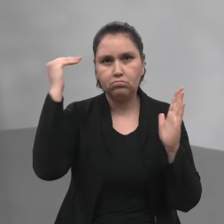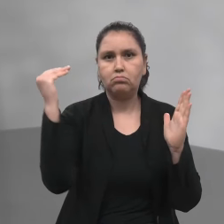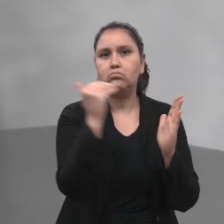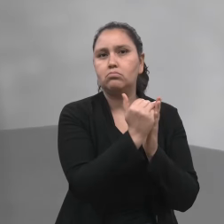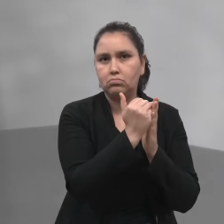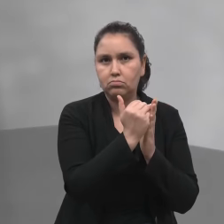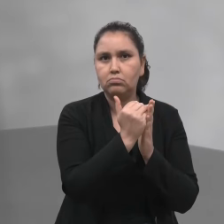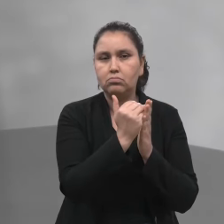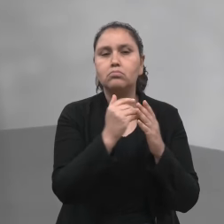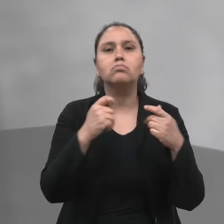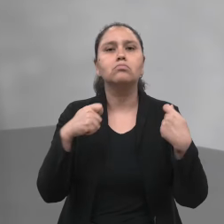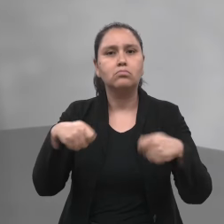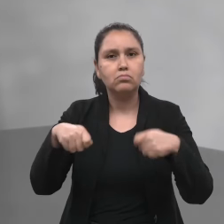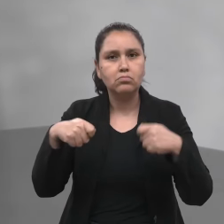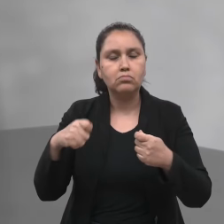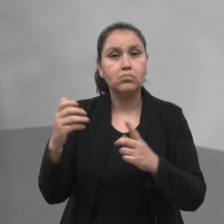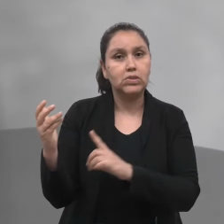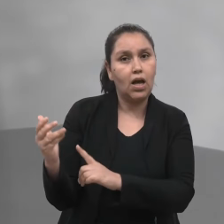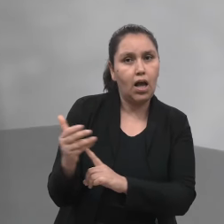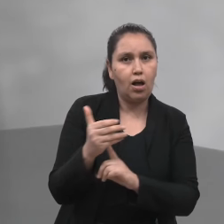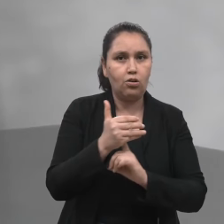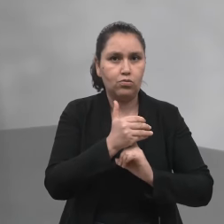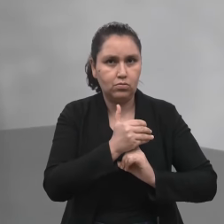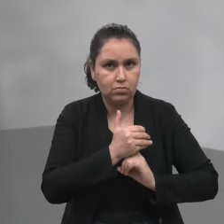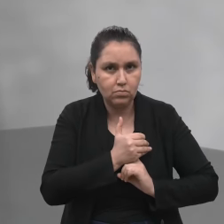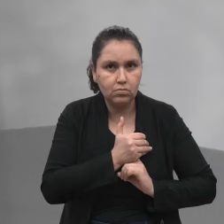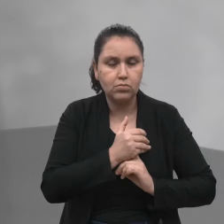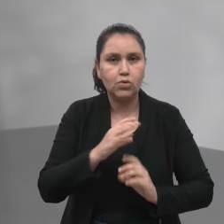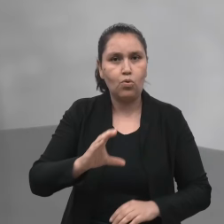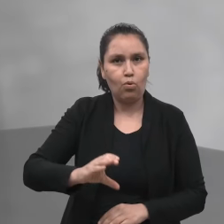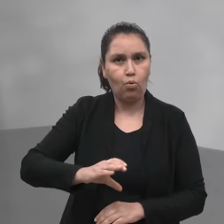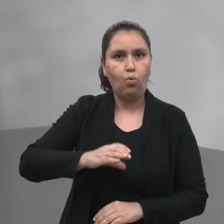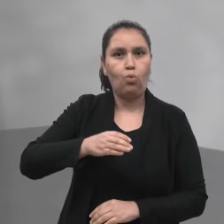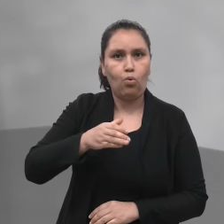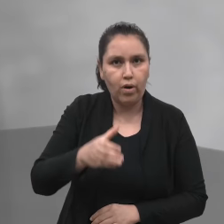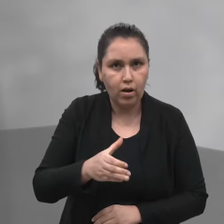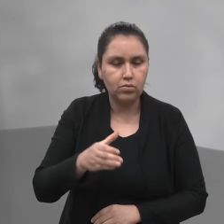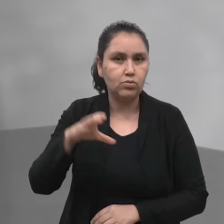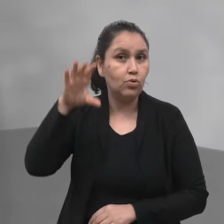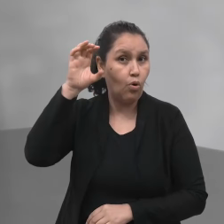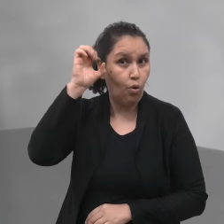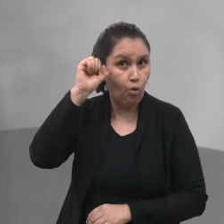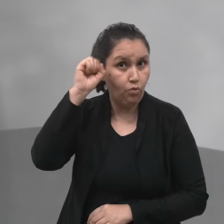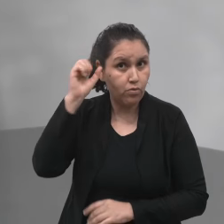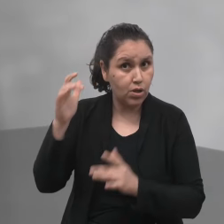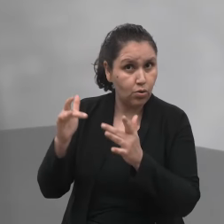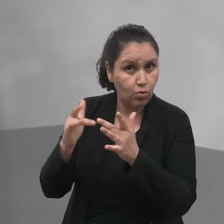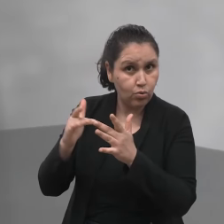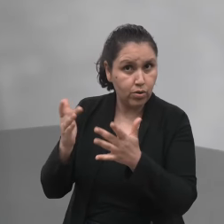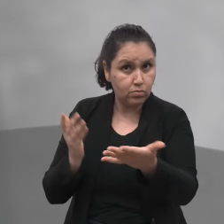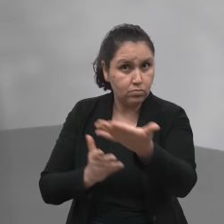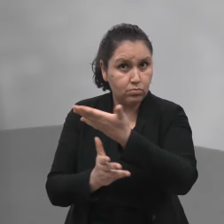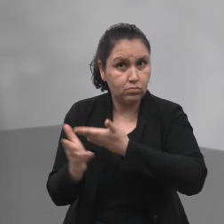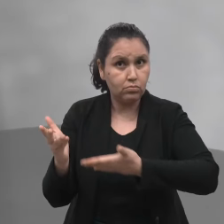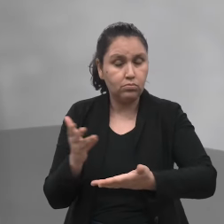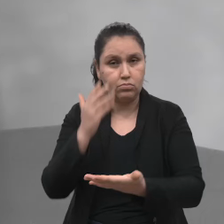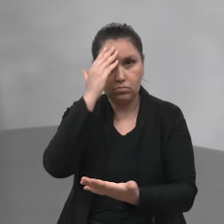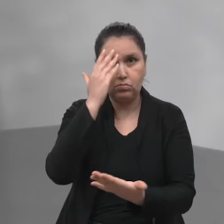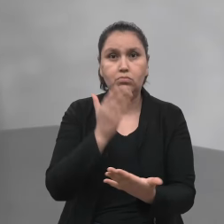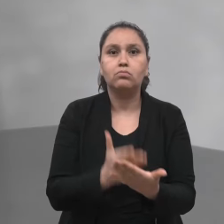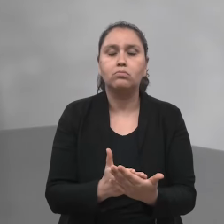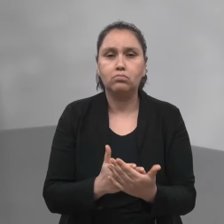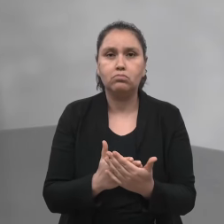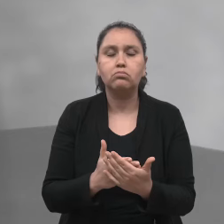desculpa, tem lei. Mas além da lei, é preciso ter acolhimento, é preciso ter coragem para ouvir, é